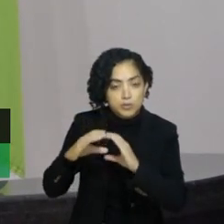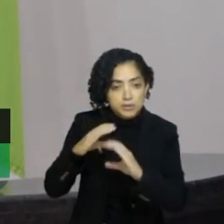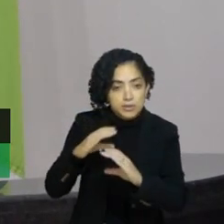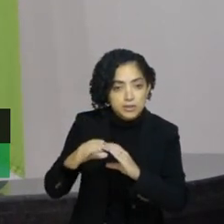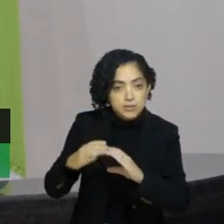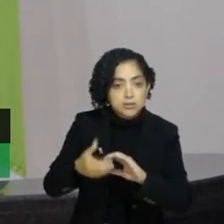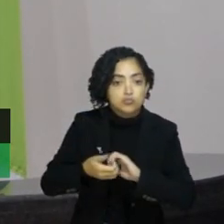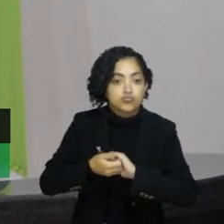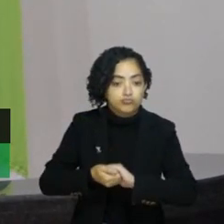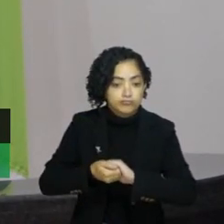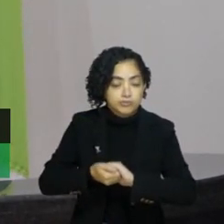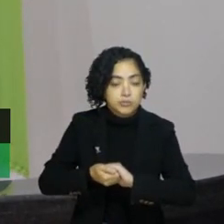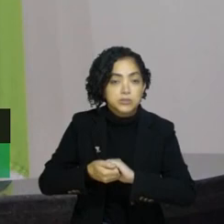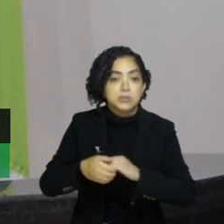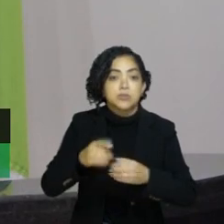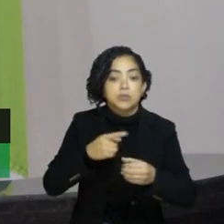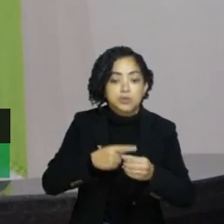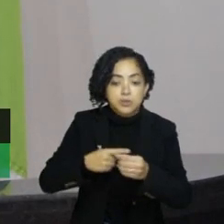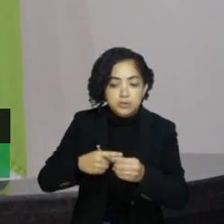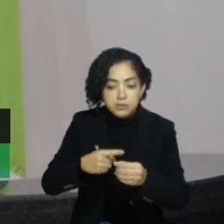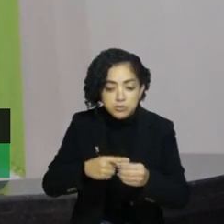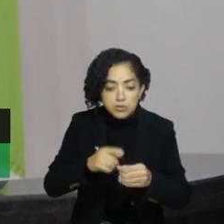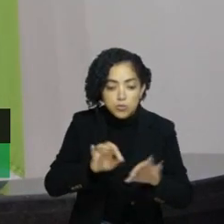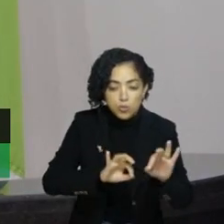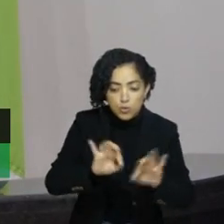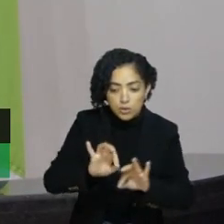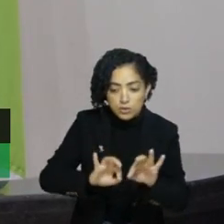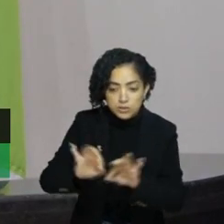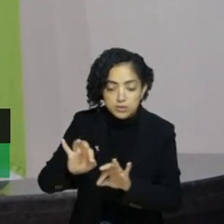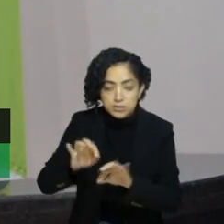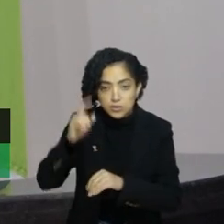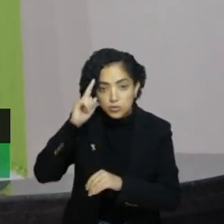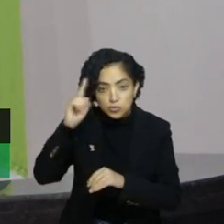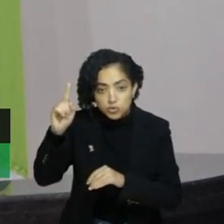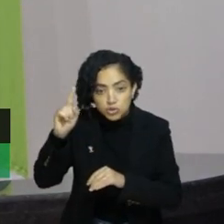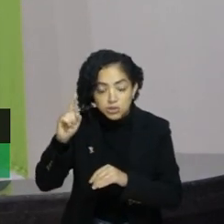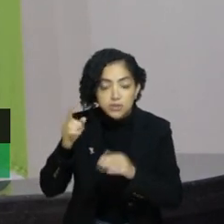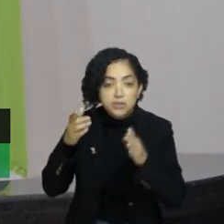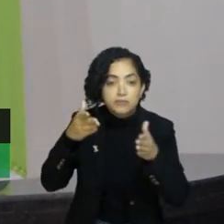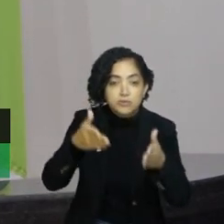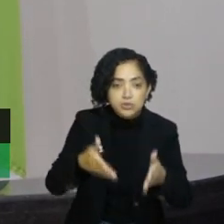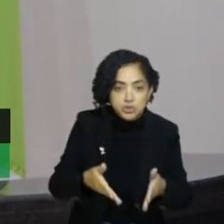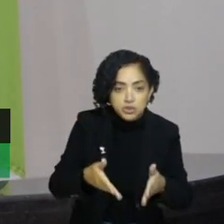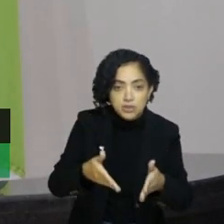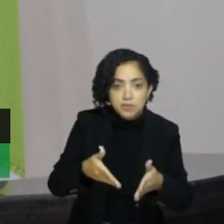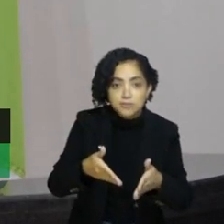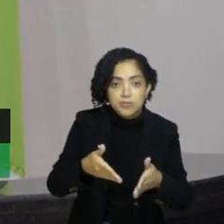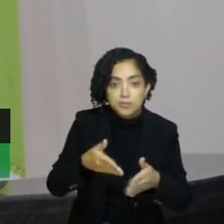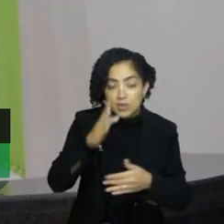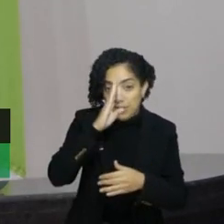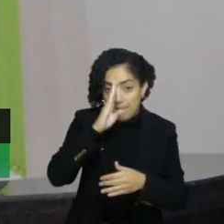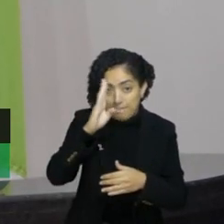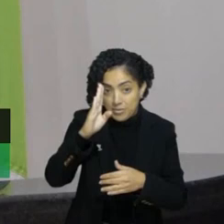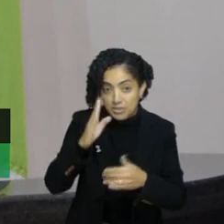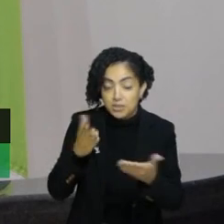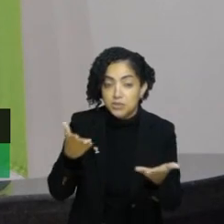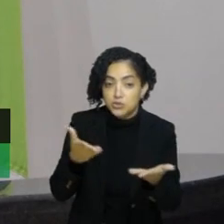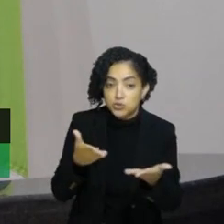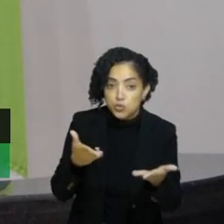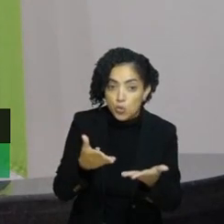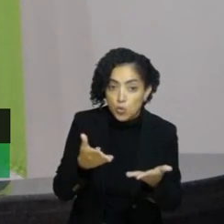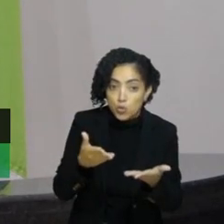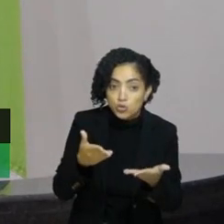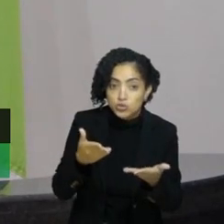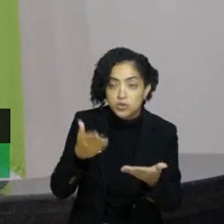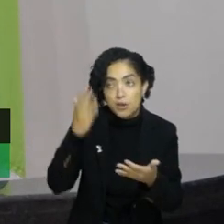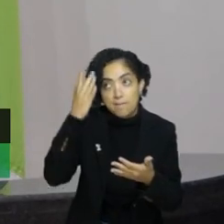do município, e organizando com eles, inclusive, a data de chegada dessa carga. Porque a prioridade de hoje pode não ser a de